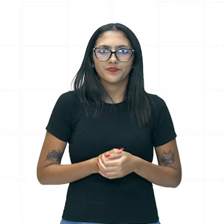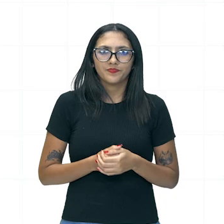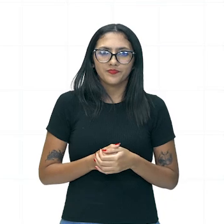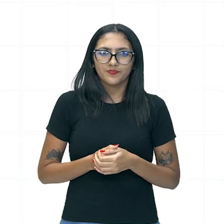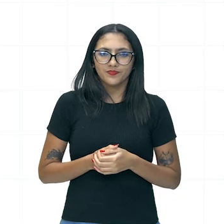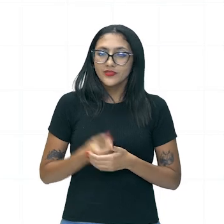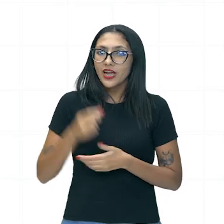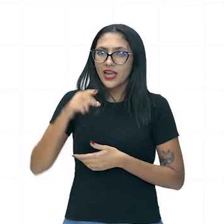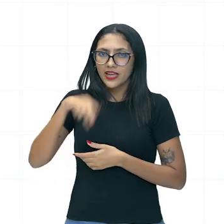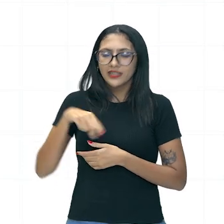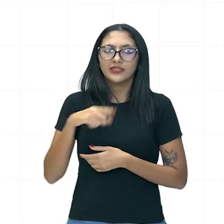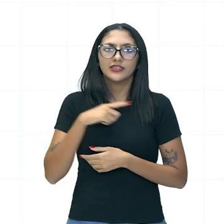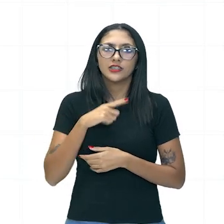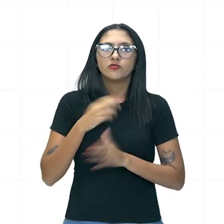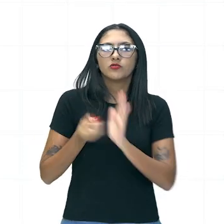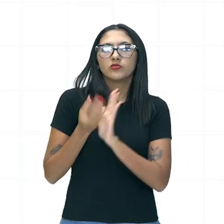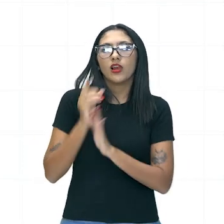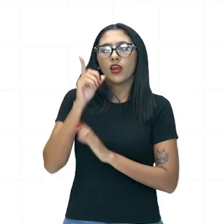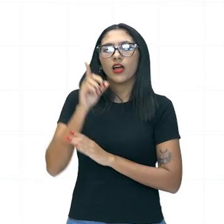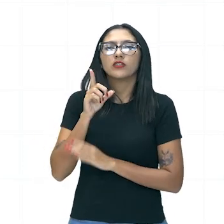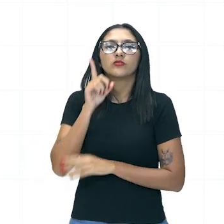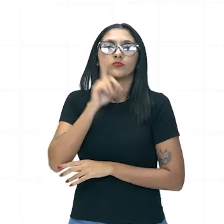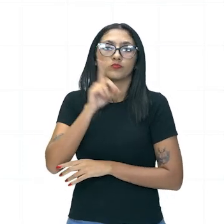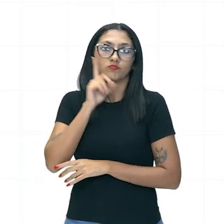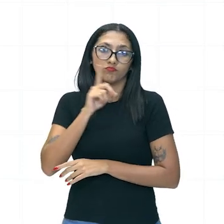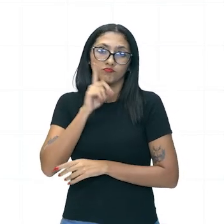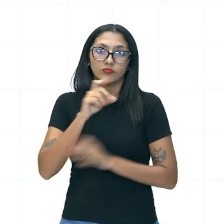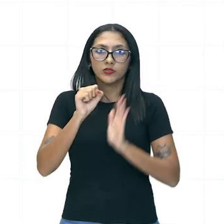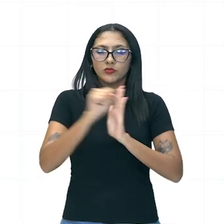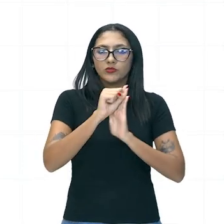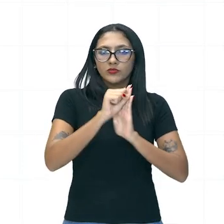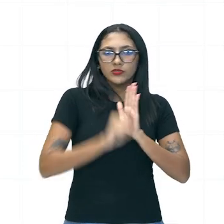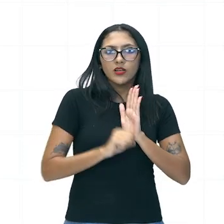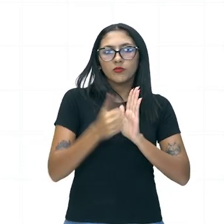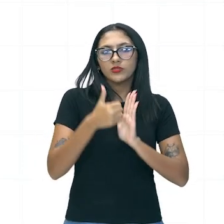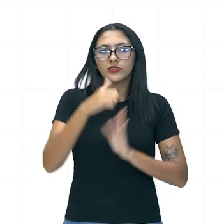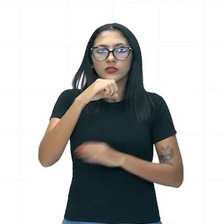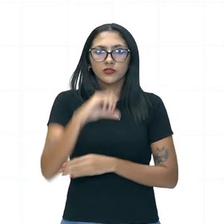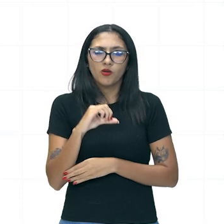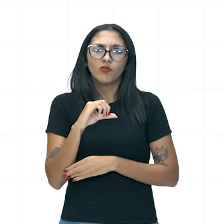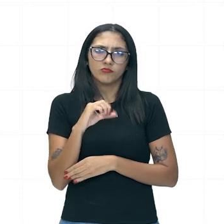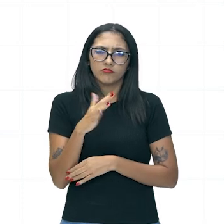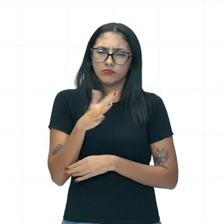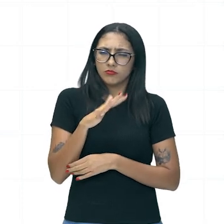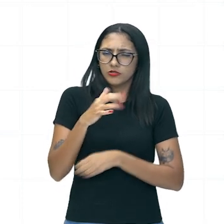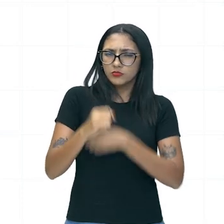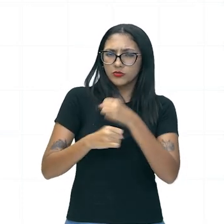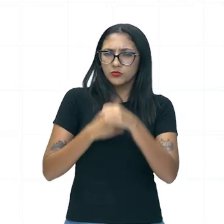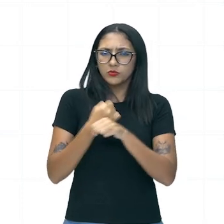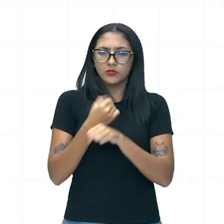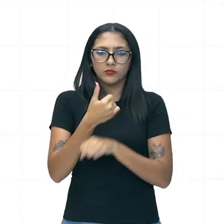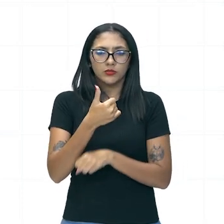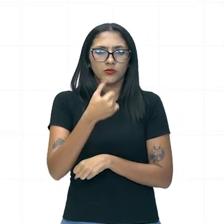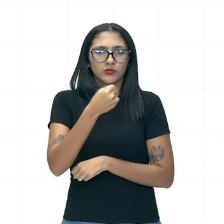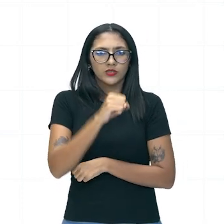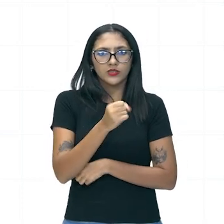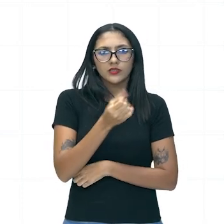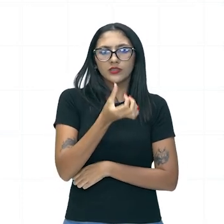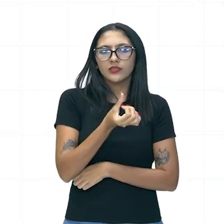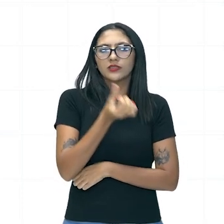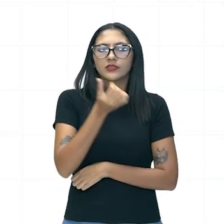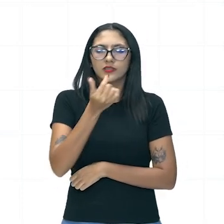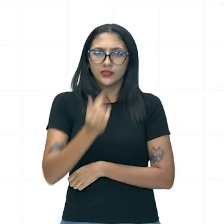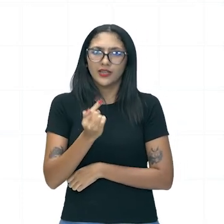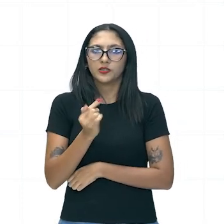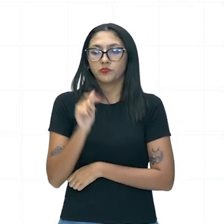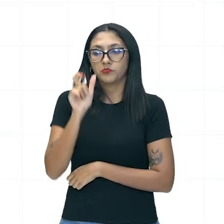ele surgiu lá nos Estados Unidos no século XIX, por volta do ano de 1867, onde o